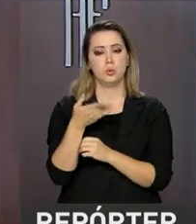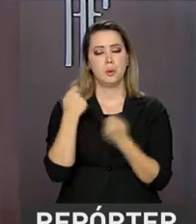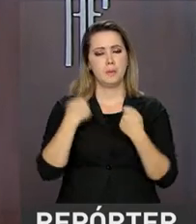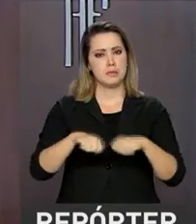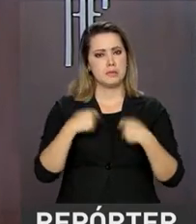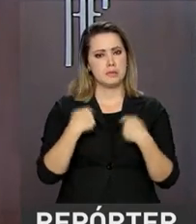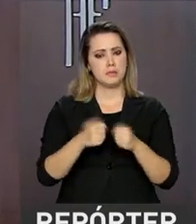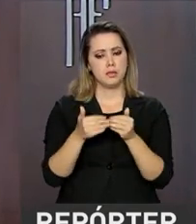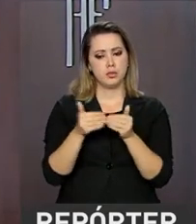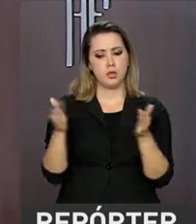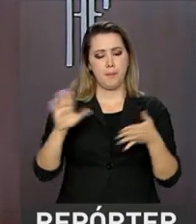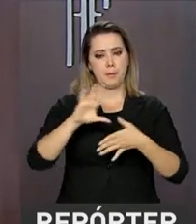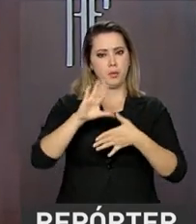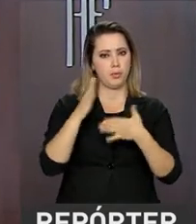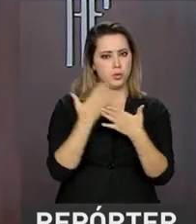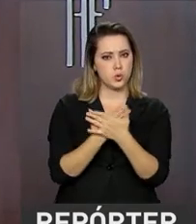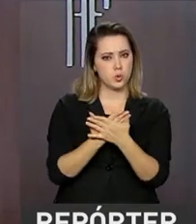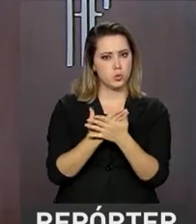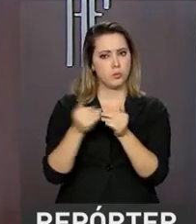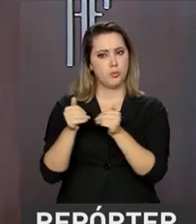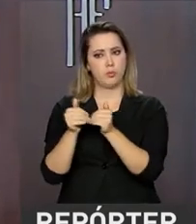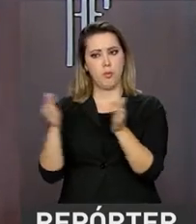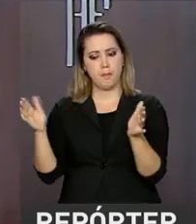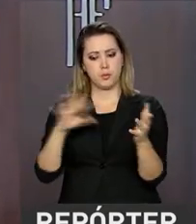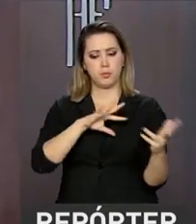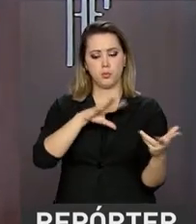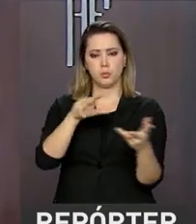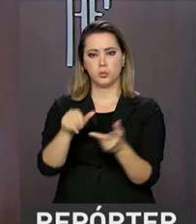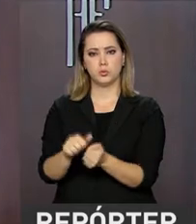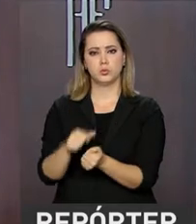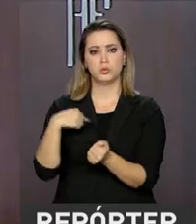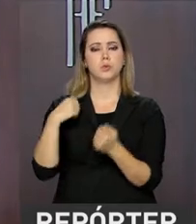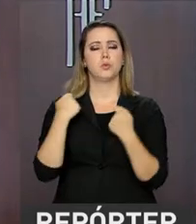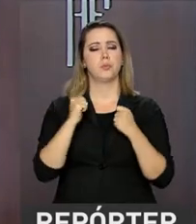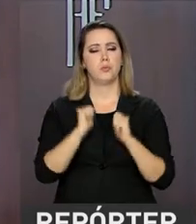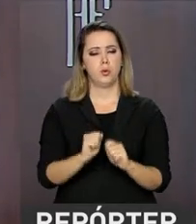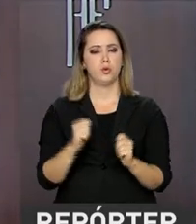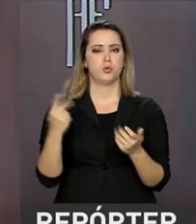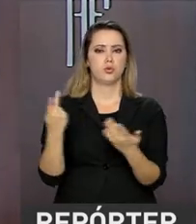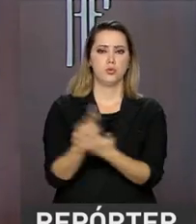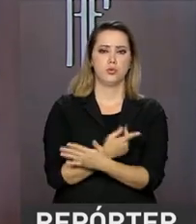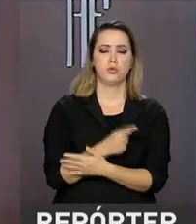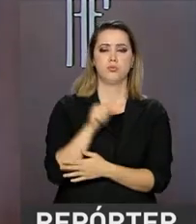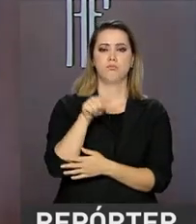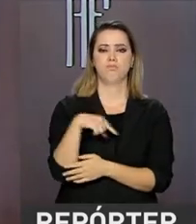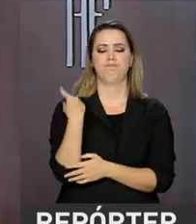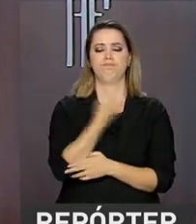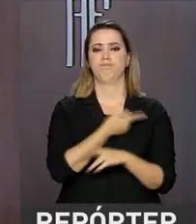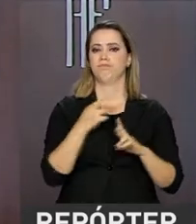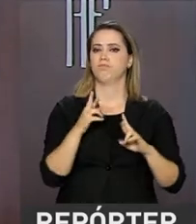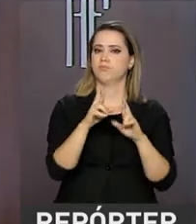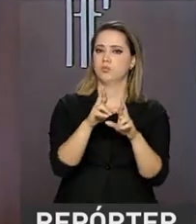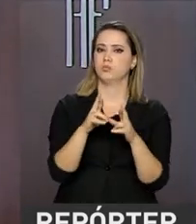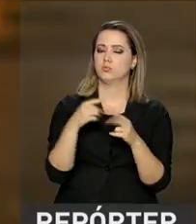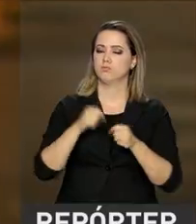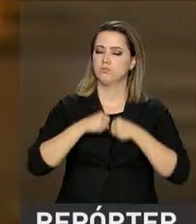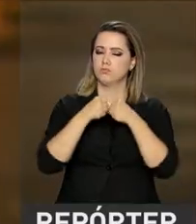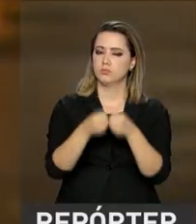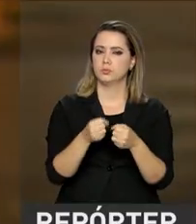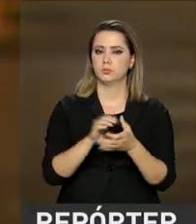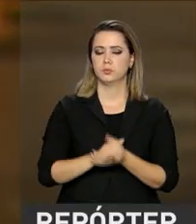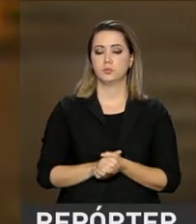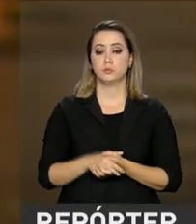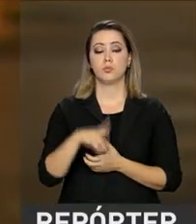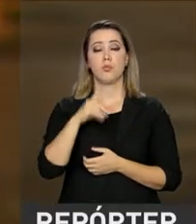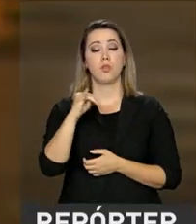necessidade da abertura do mundo poderão se concretizar nossa expectativa e nos